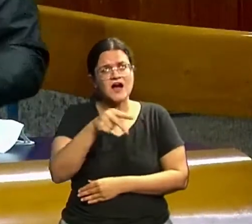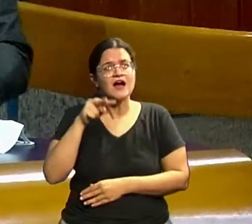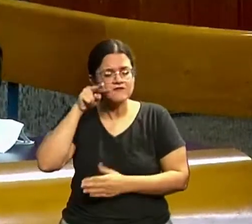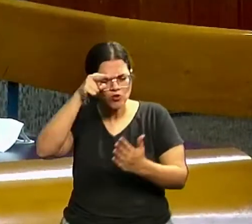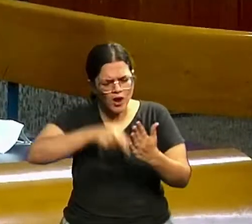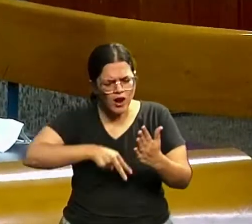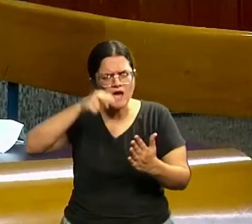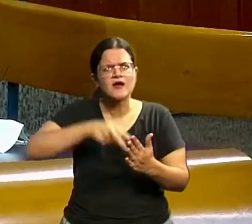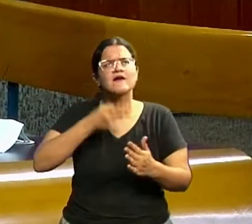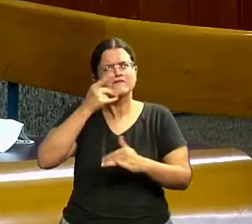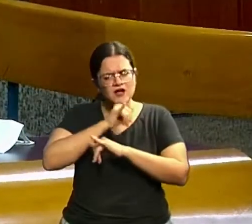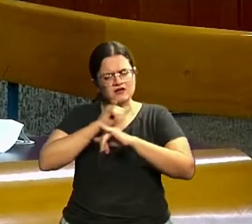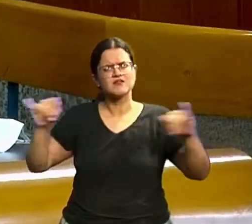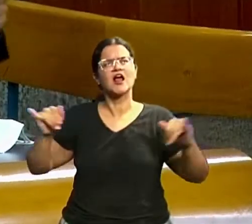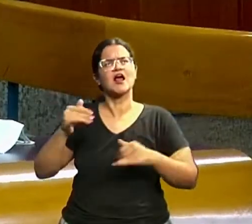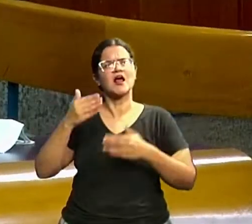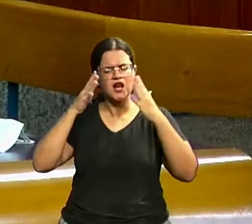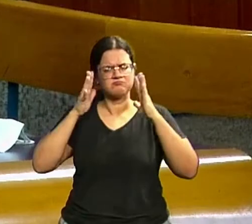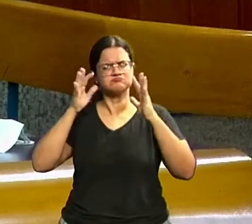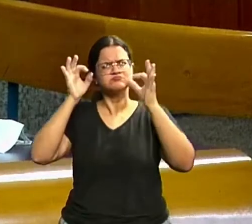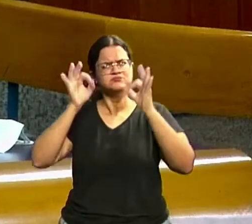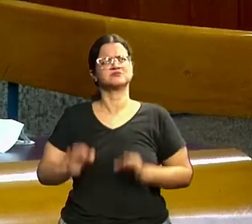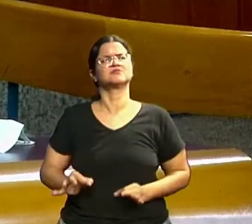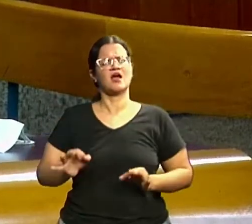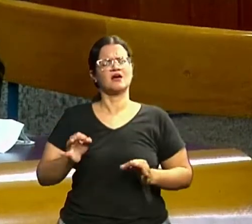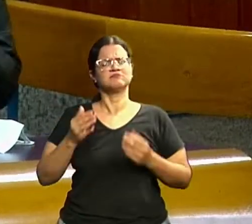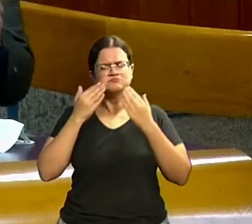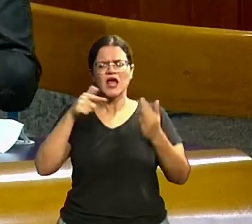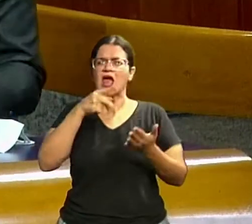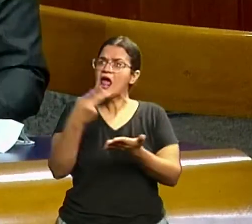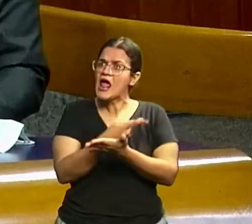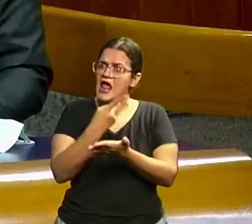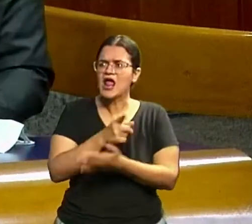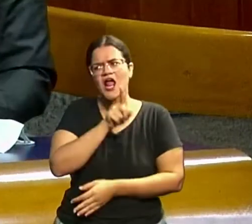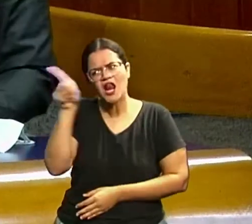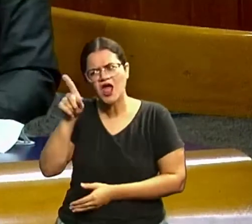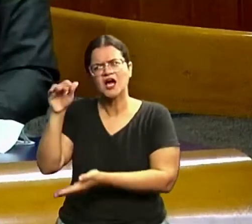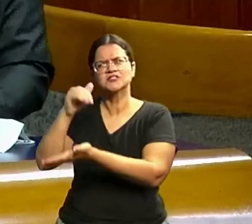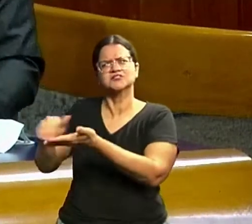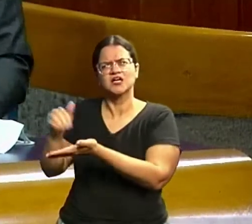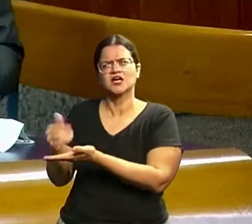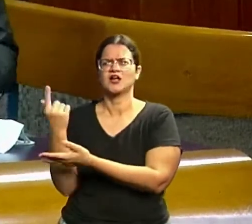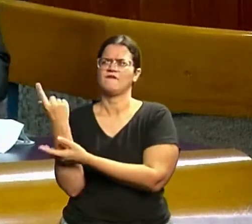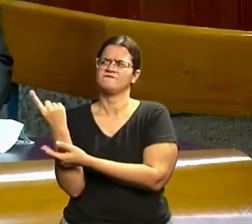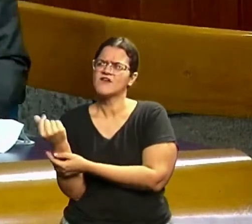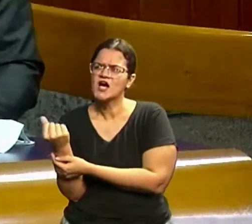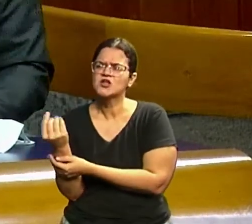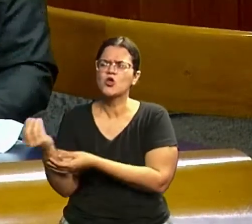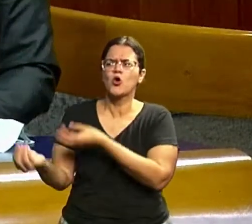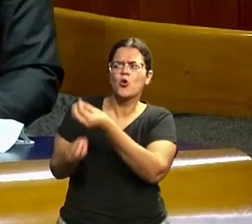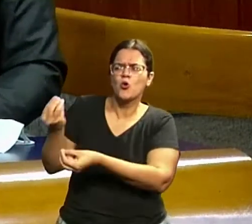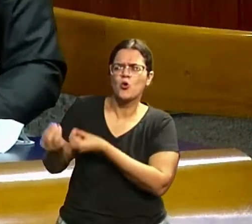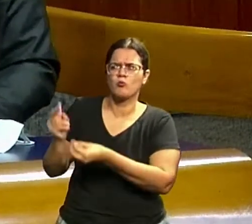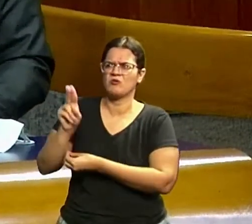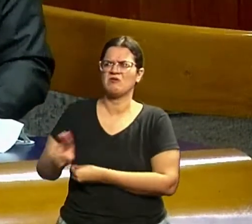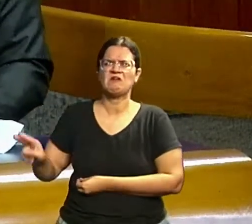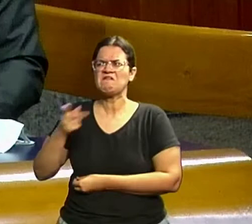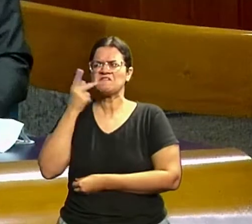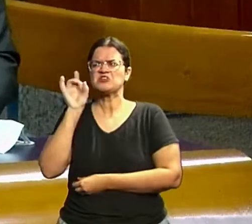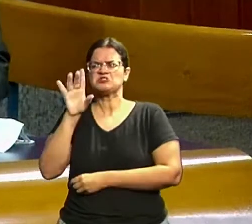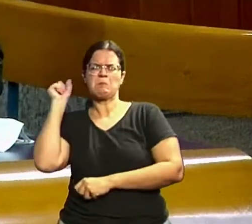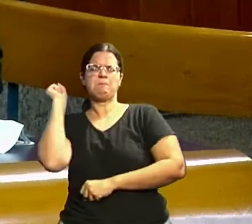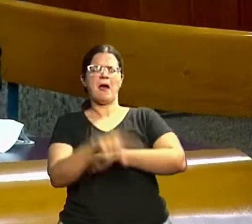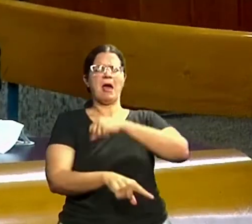política, mas faça a política limpa. Fala, ó, pessoal, o erro está lá na Secretaria de Finanças, da forma de aplicar, não fica